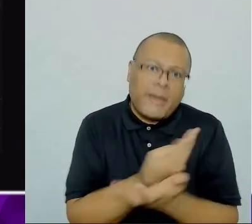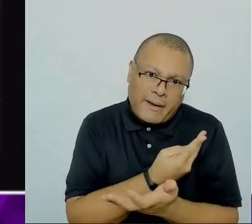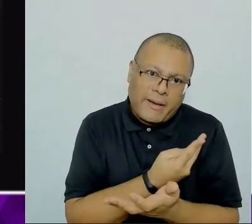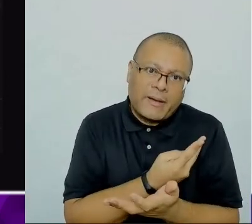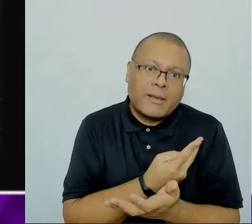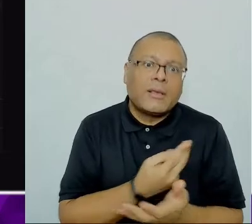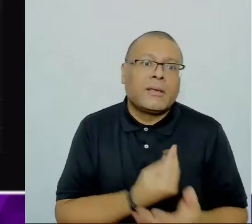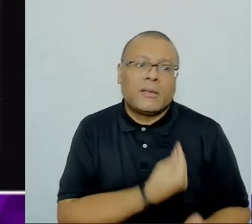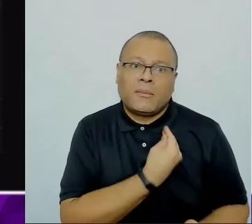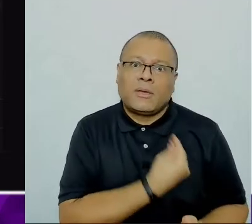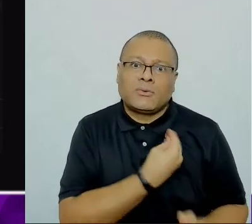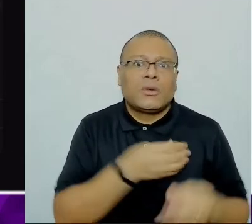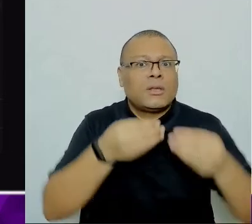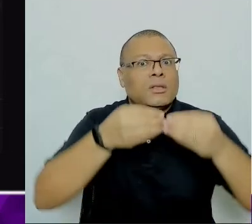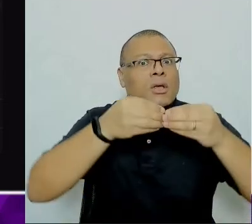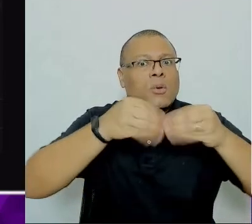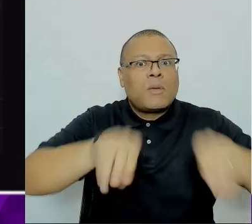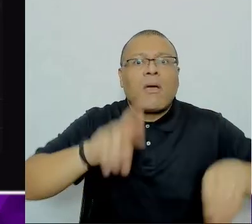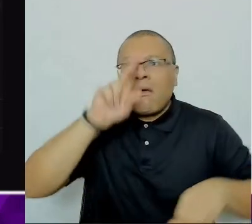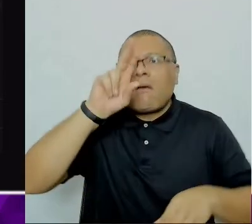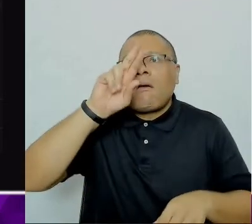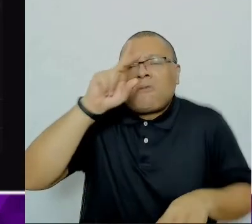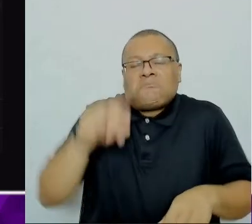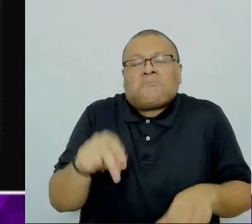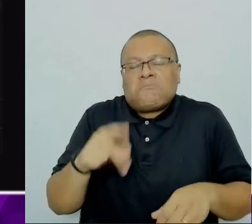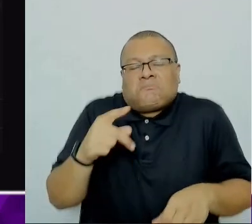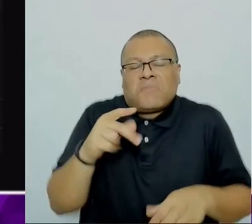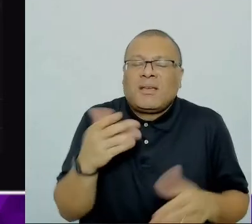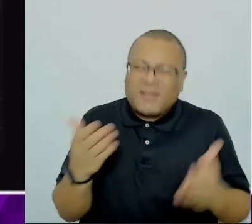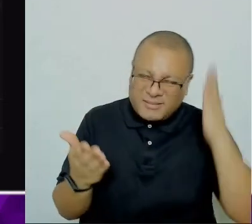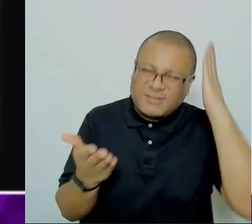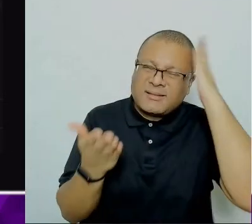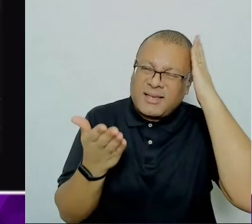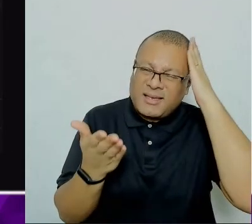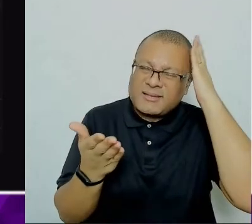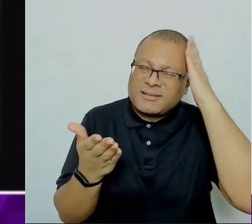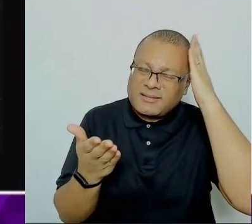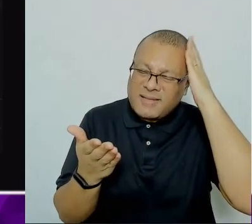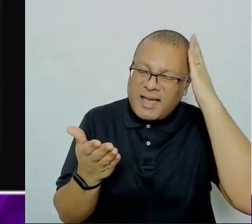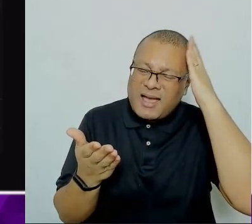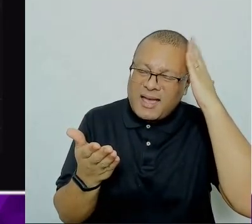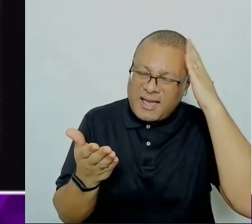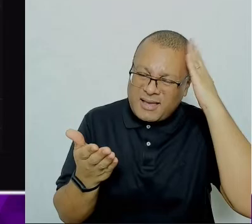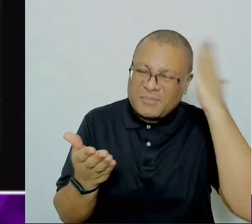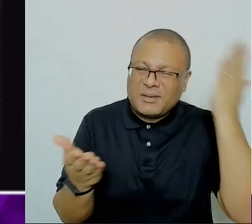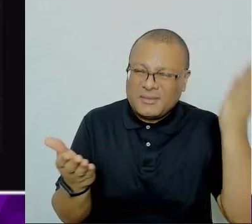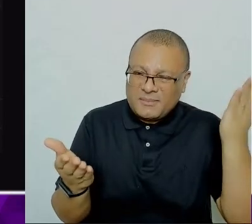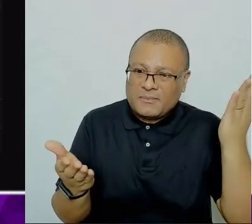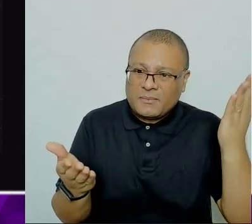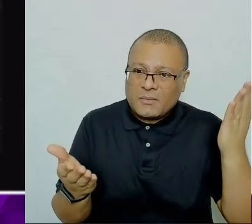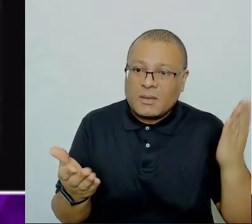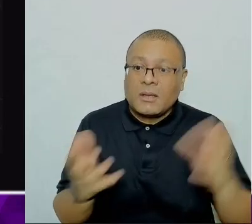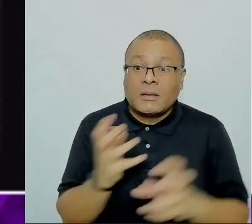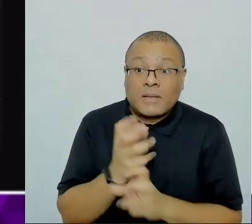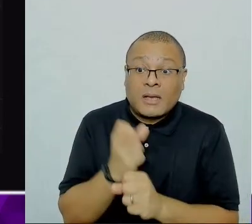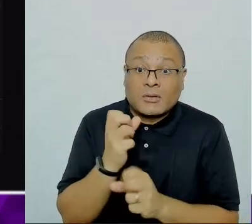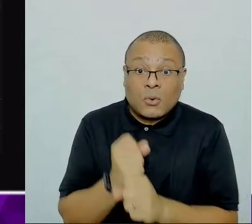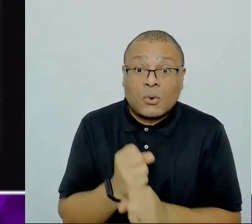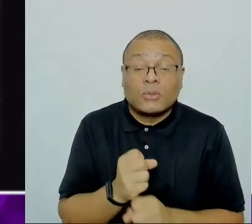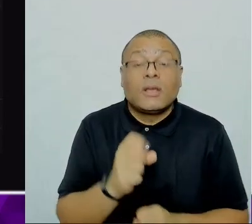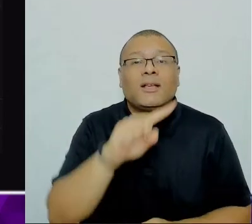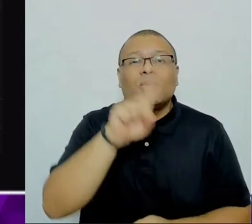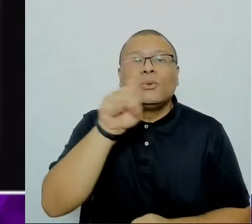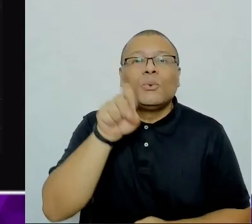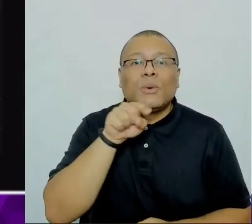vida de pessoas. Não é para errar, né? Como todo mundo sabe aí, Itaú teve aquele problema das contas, todo mundo ficou desesperado porque